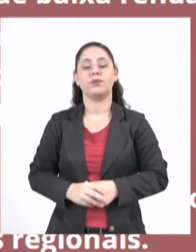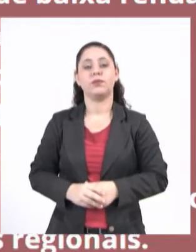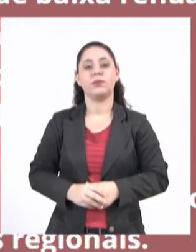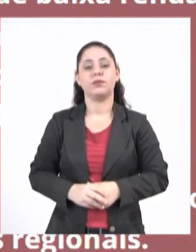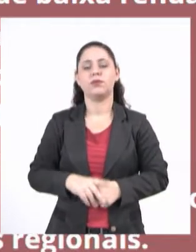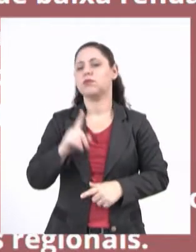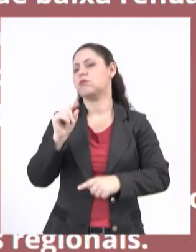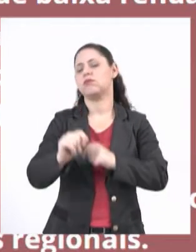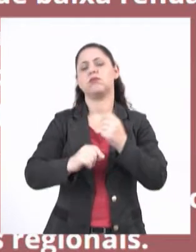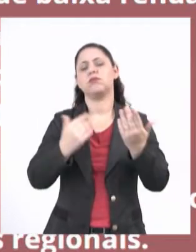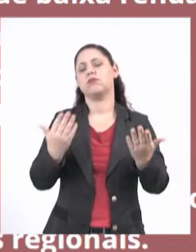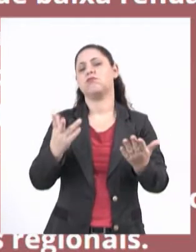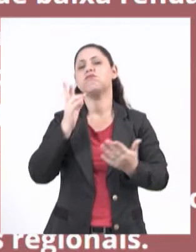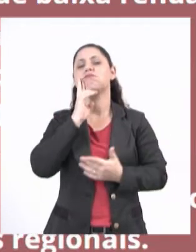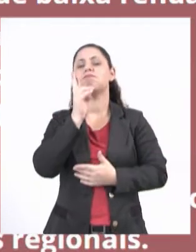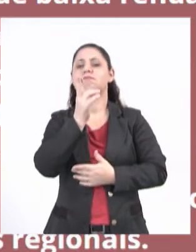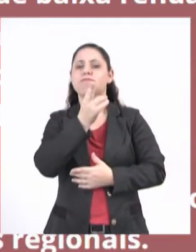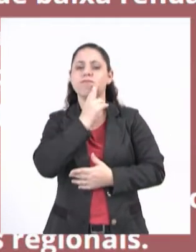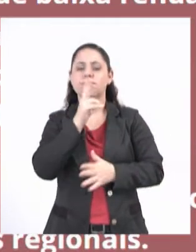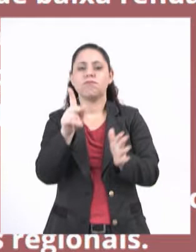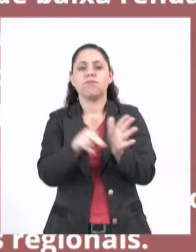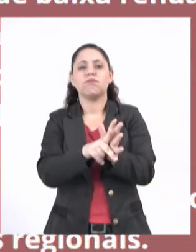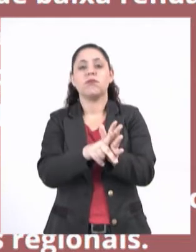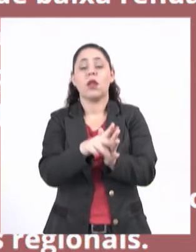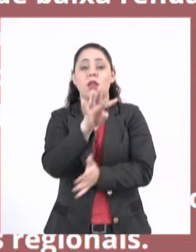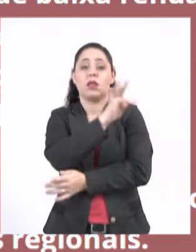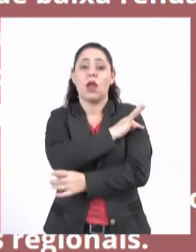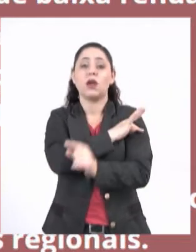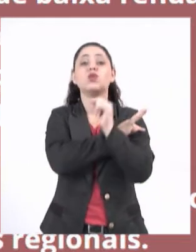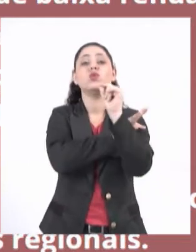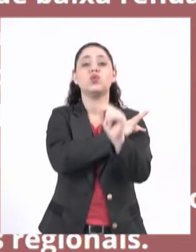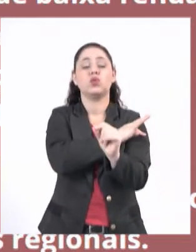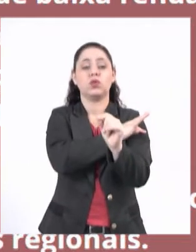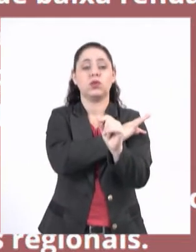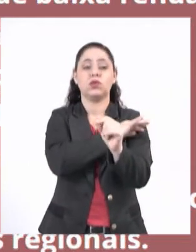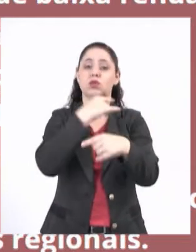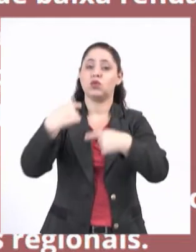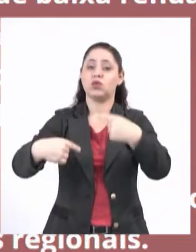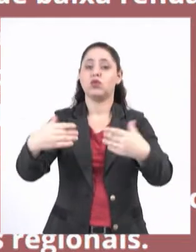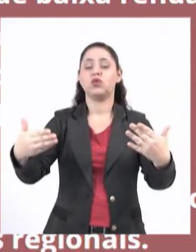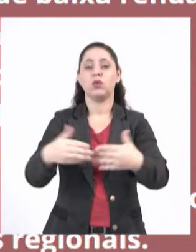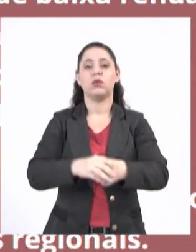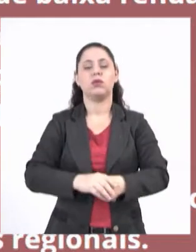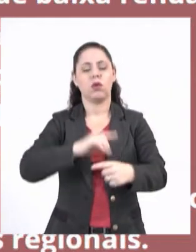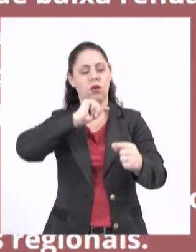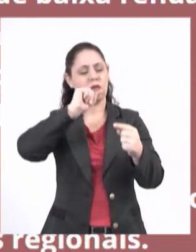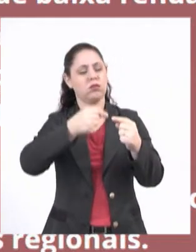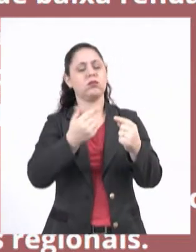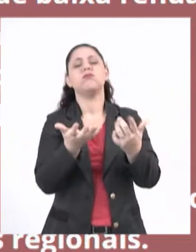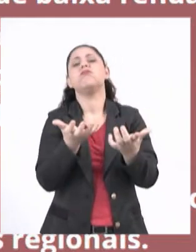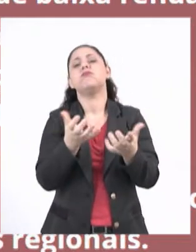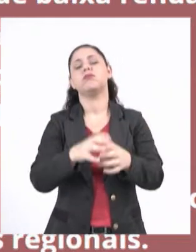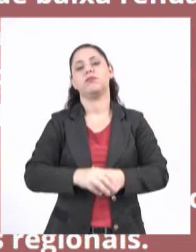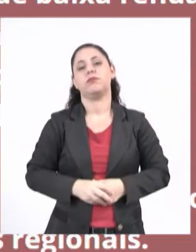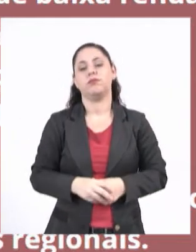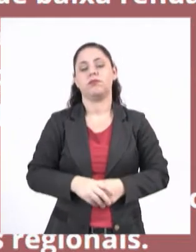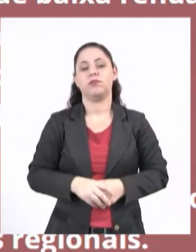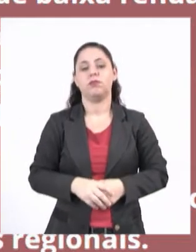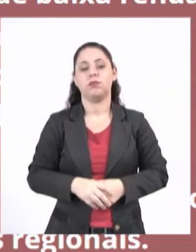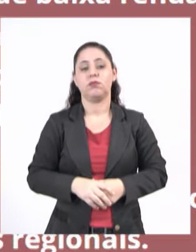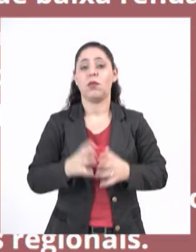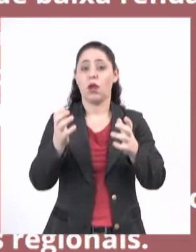Então, o que que é esse restaurante popular, né? Assim, tecnicamente, o que que a gente está discutindo aqui? O que que ele objetiva? Ele